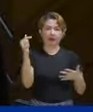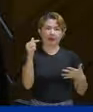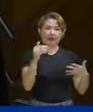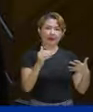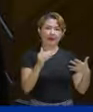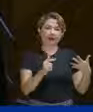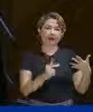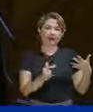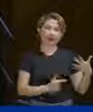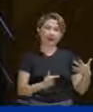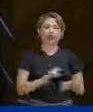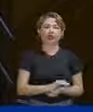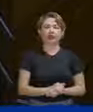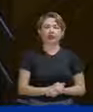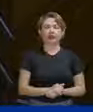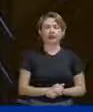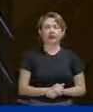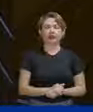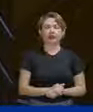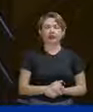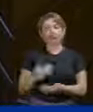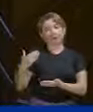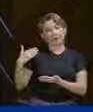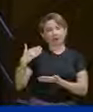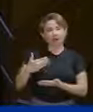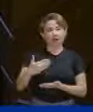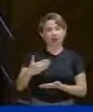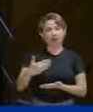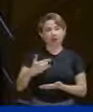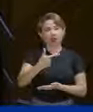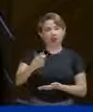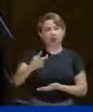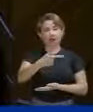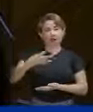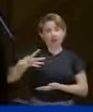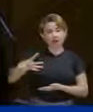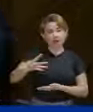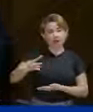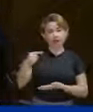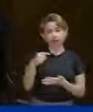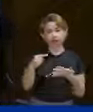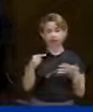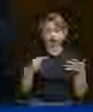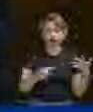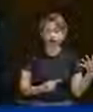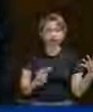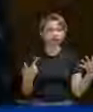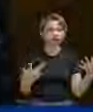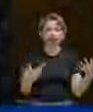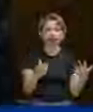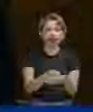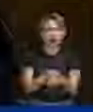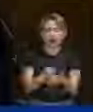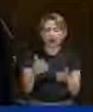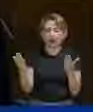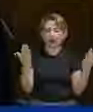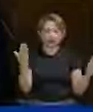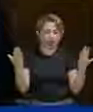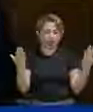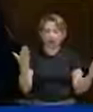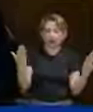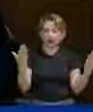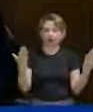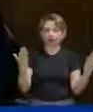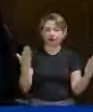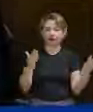Silvério, eles foram a partir de 2024. Então, nós não tínhamos nenhuma exigência ou parâmetro de